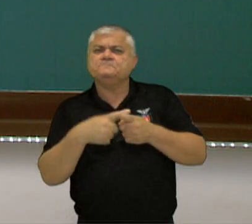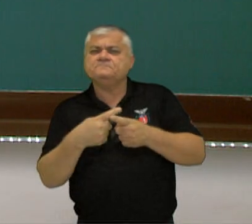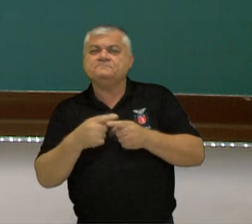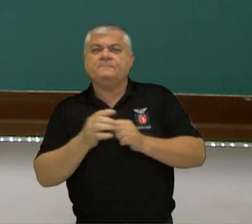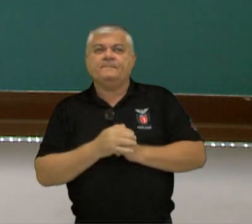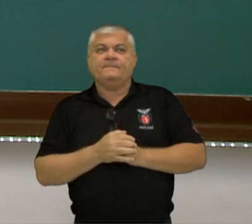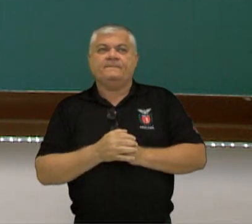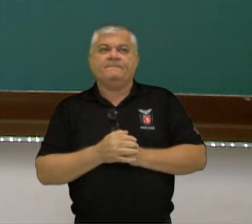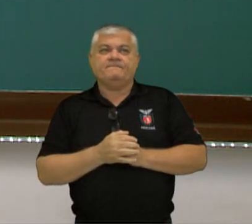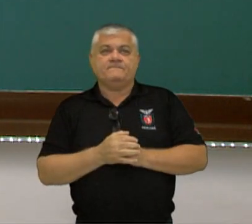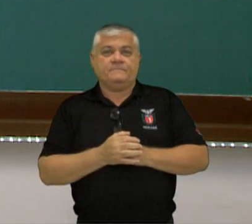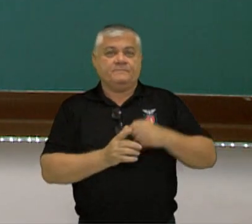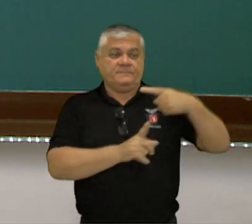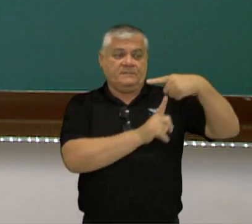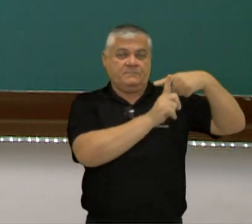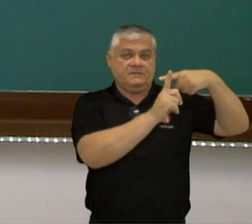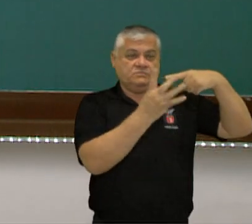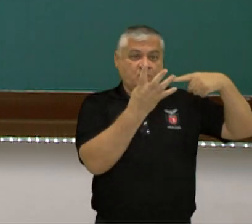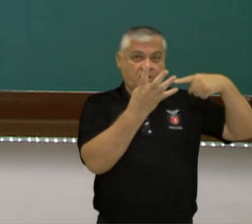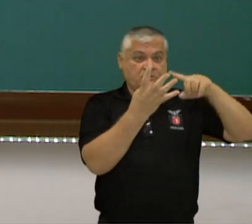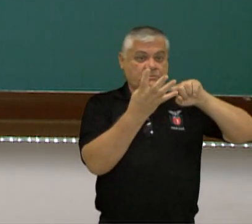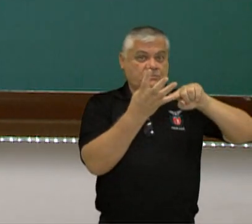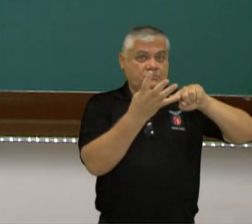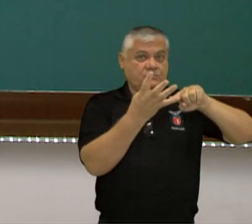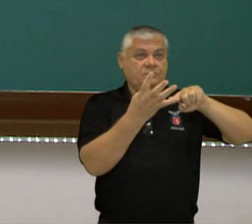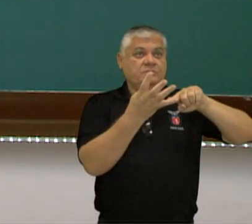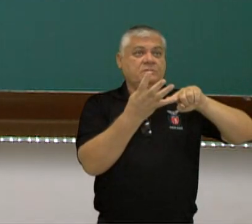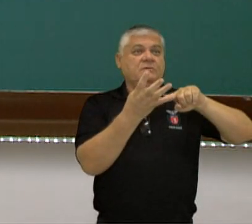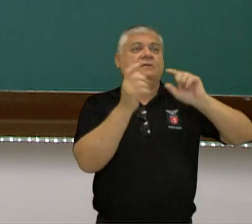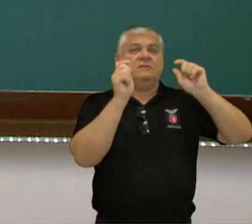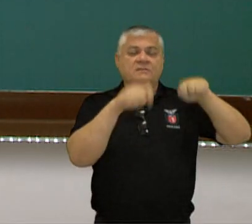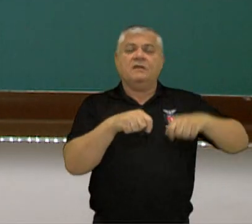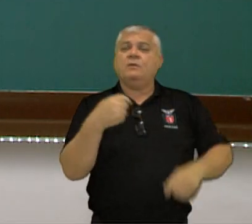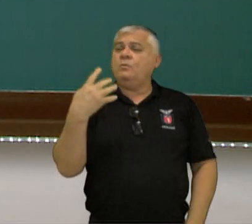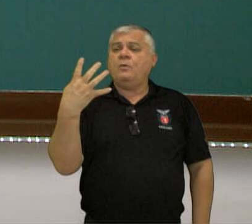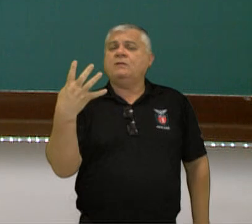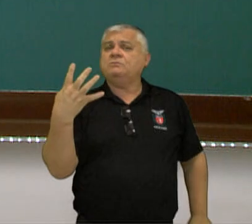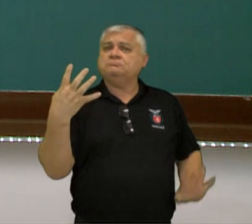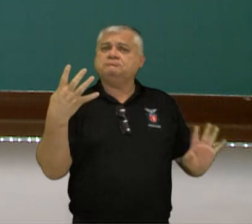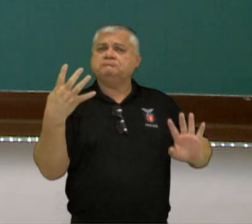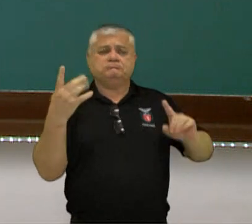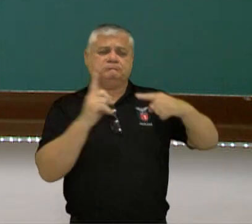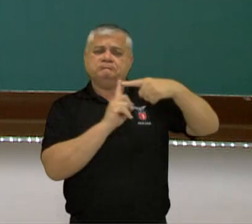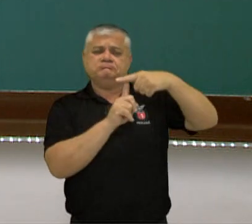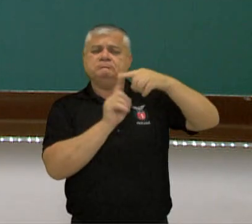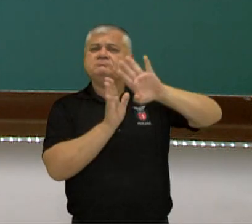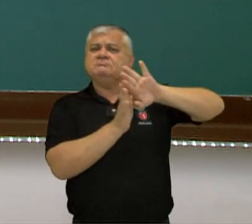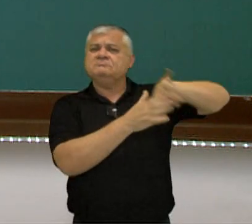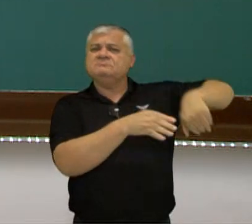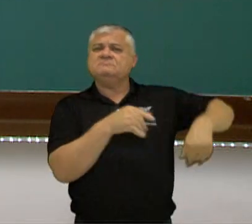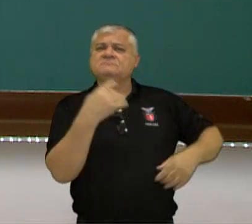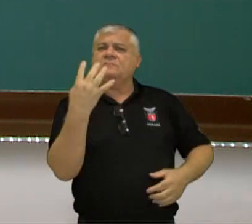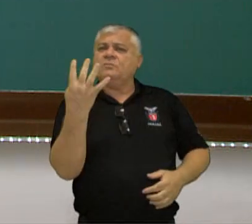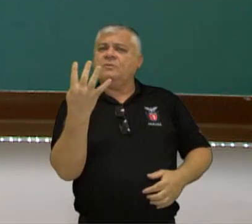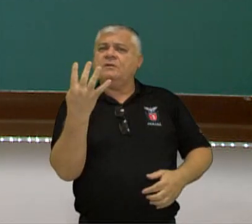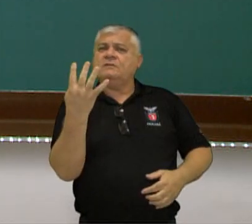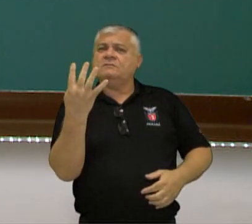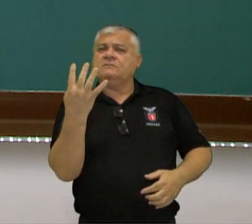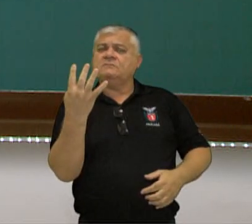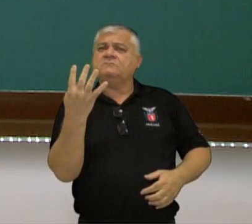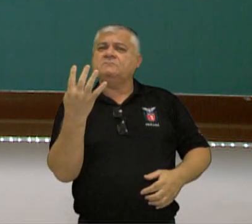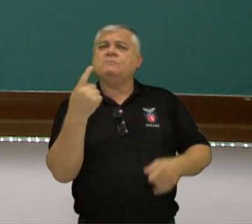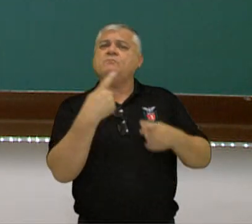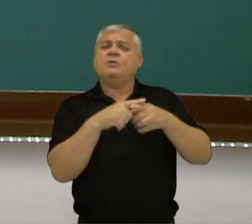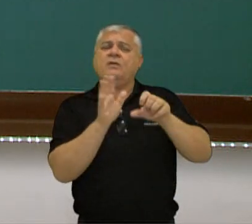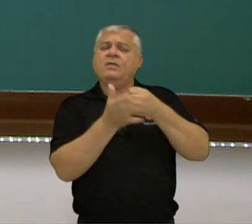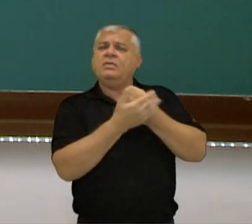número mais 4, por ser um número natural, a gente pode escrever ele só com 4. Esse sinal de mais aqui da frente eu posso esconder,